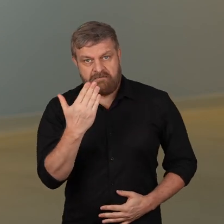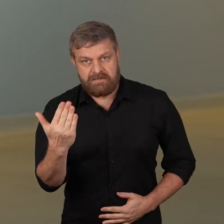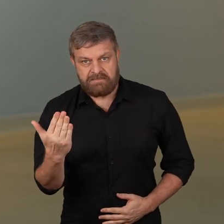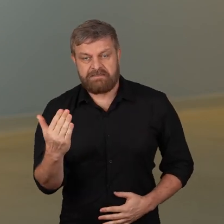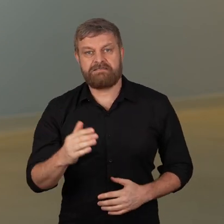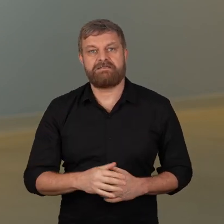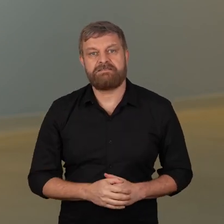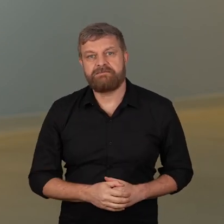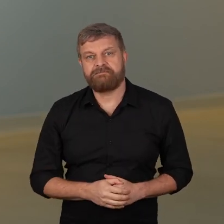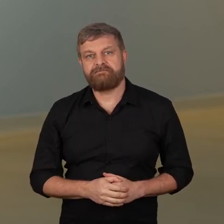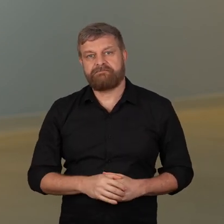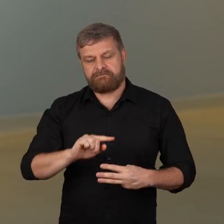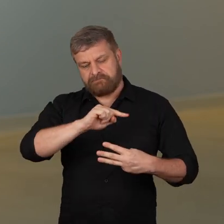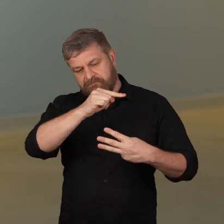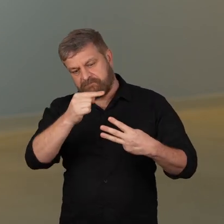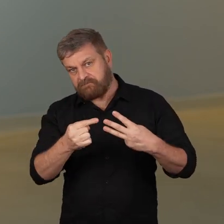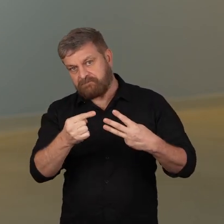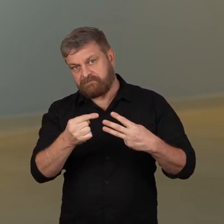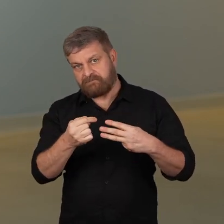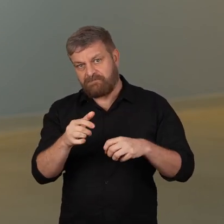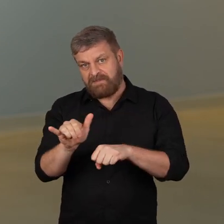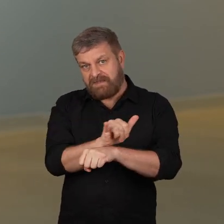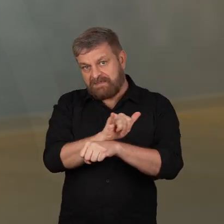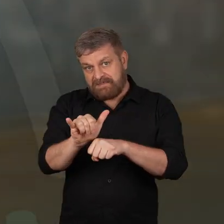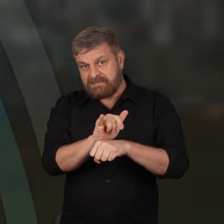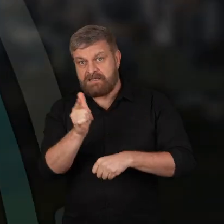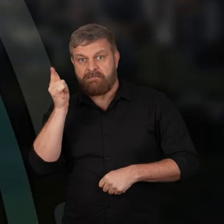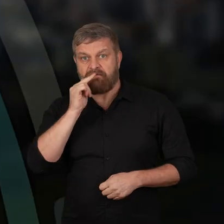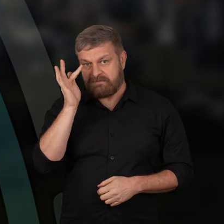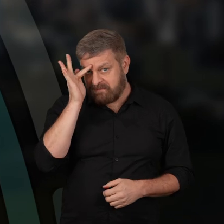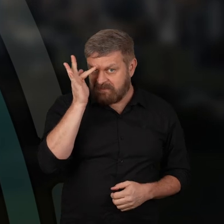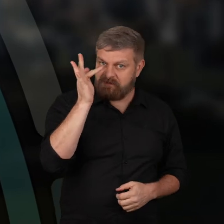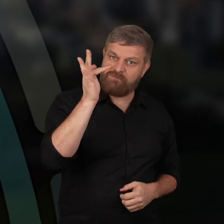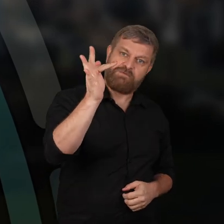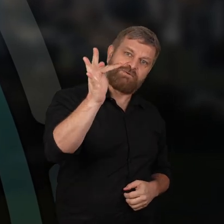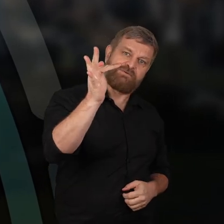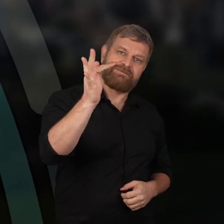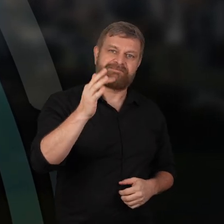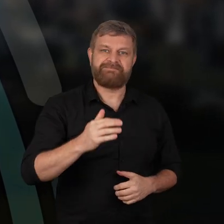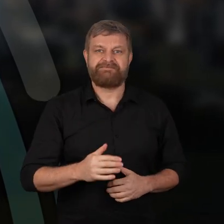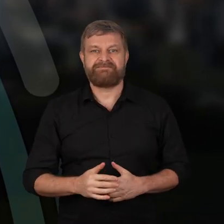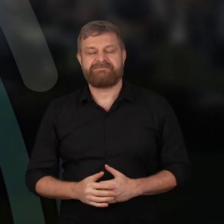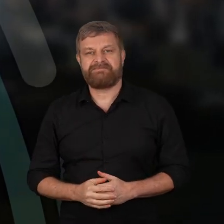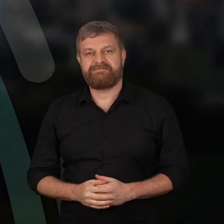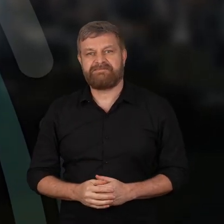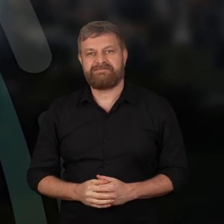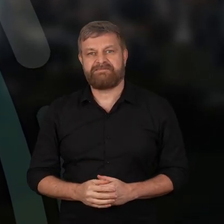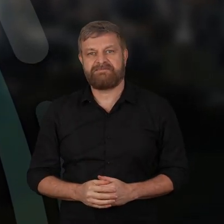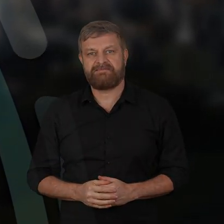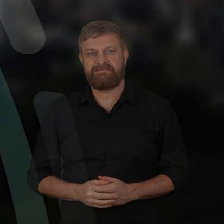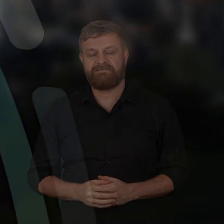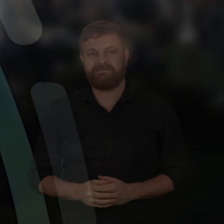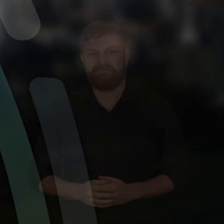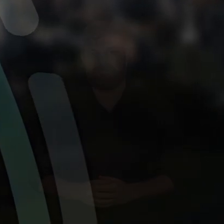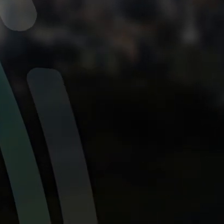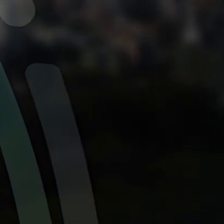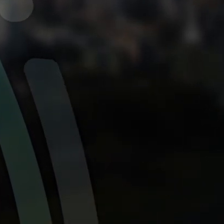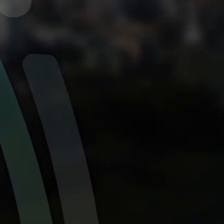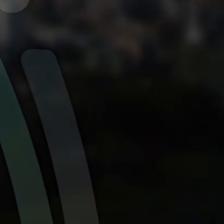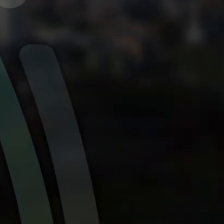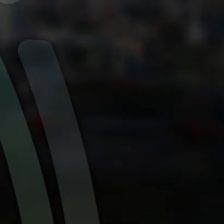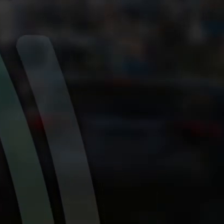são vias para se chegar ao futuro. Créditos: Instituto CPFL,